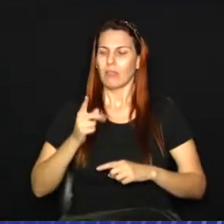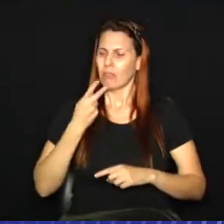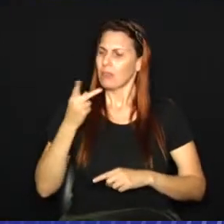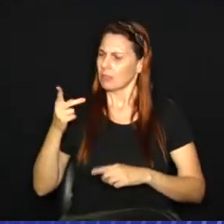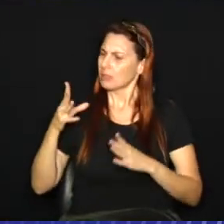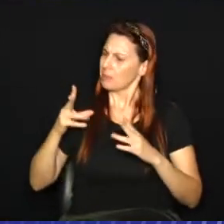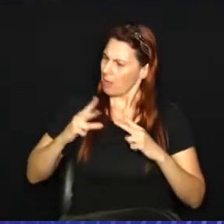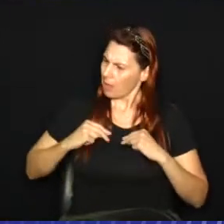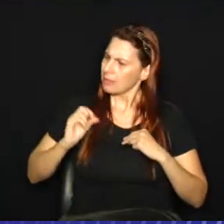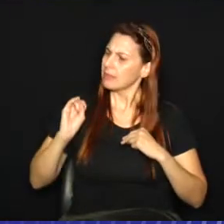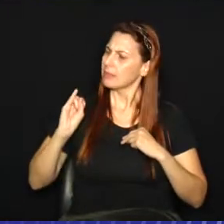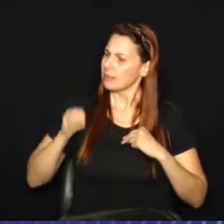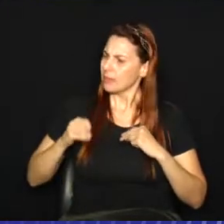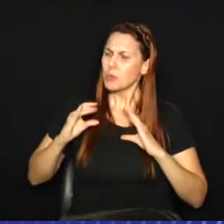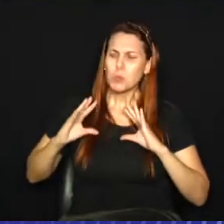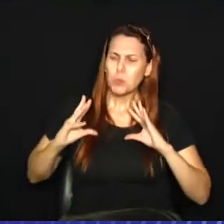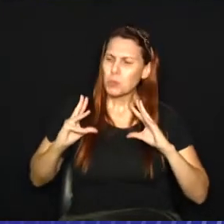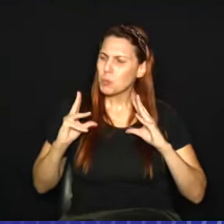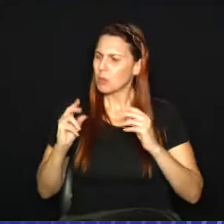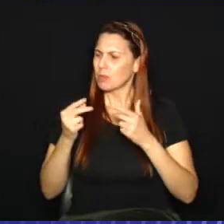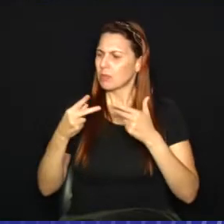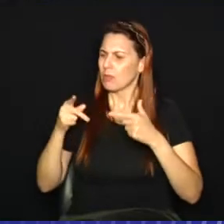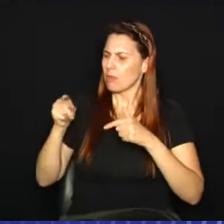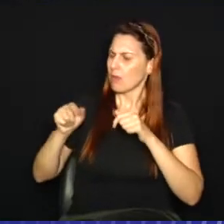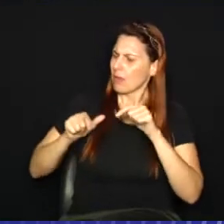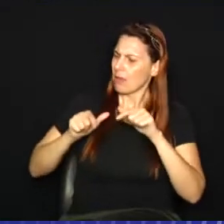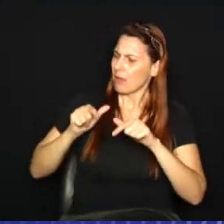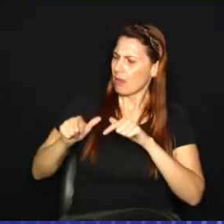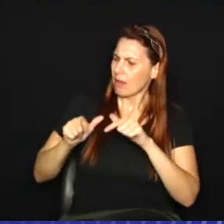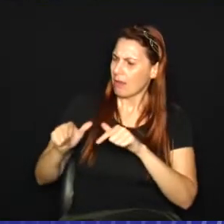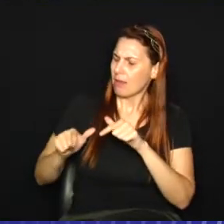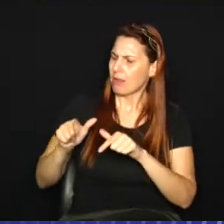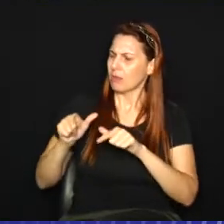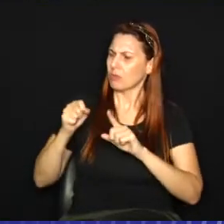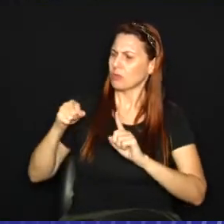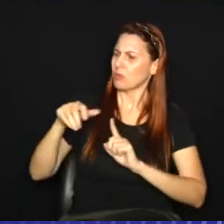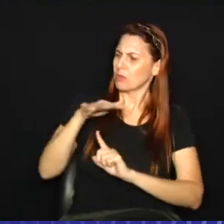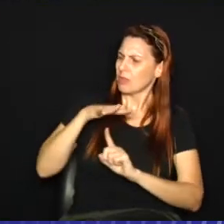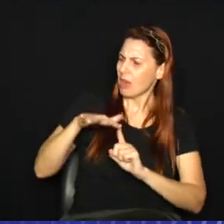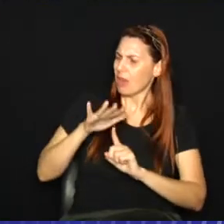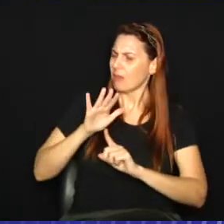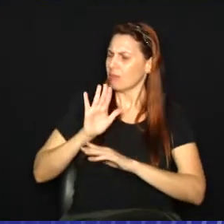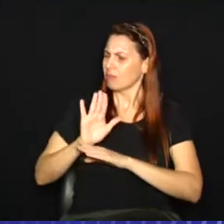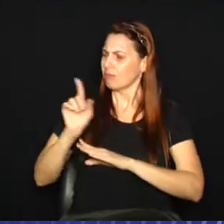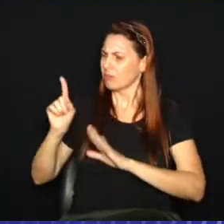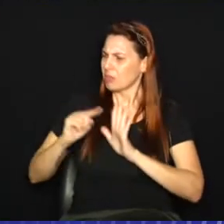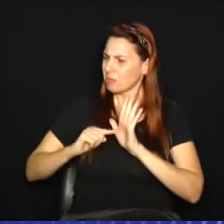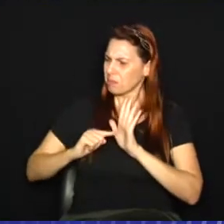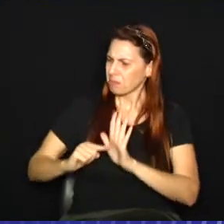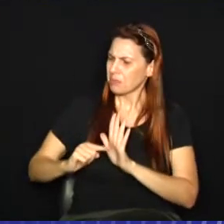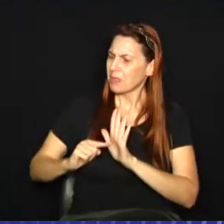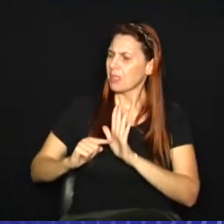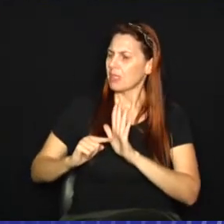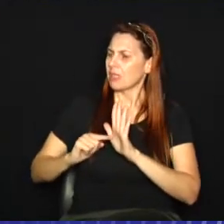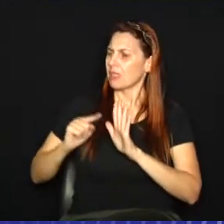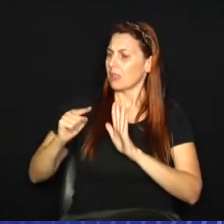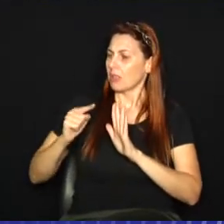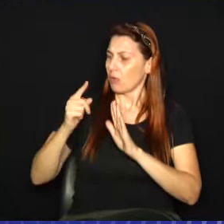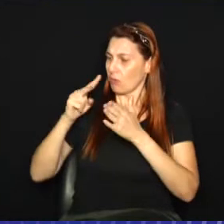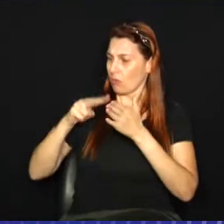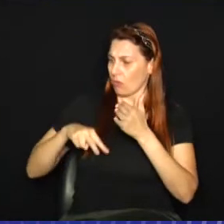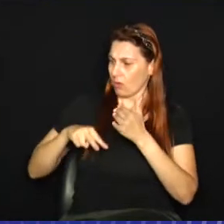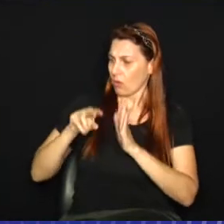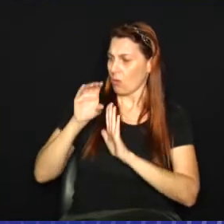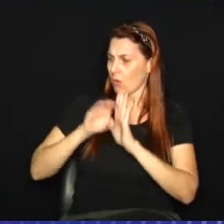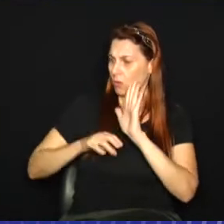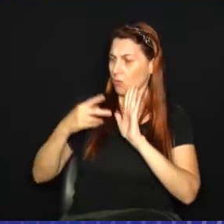merece por tudo aquilo que você faz, né, o seu trabalho social, a pessoa que você é. E eu vou ler um pouco do currículo